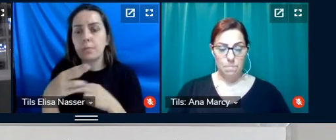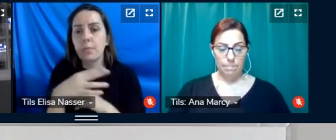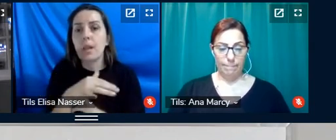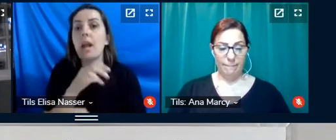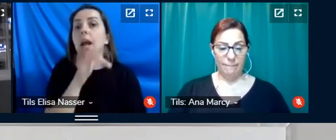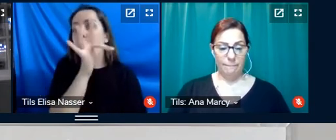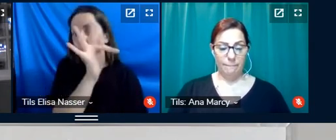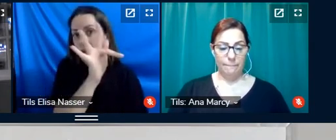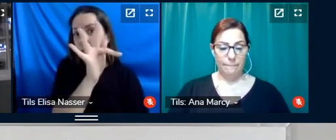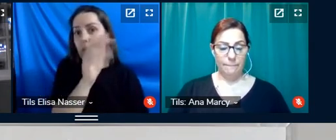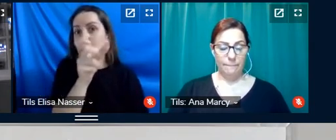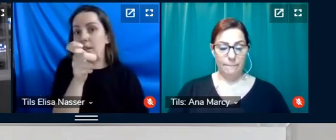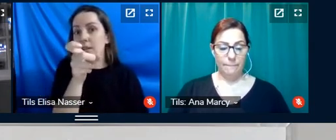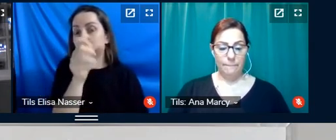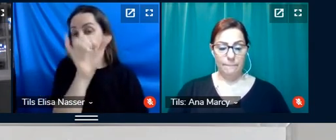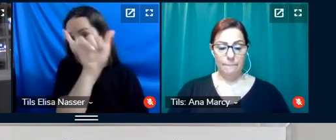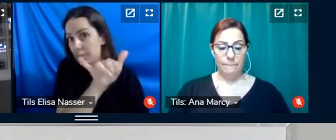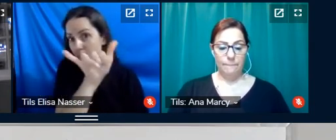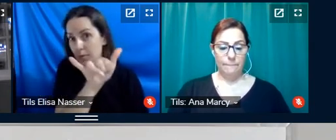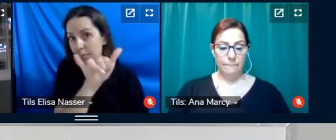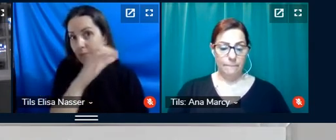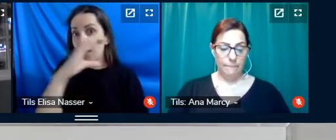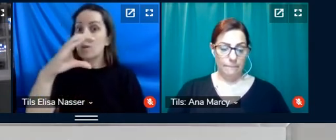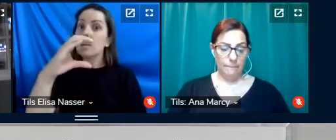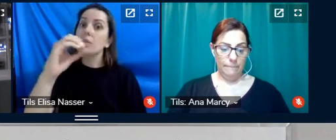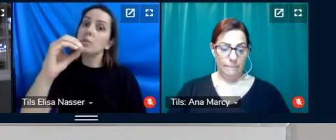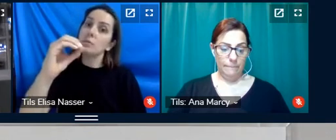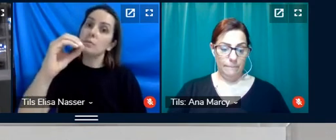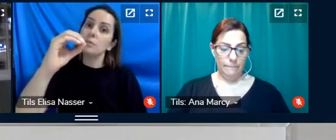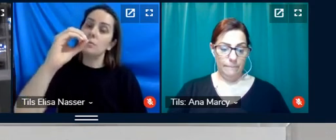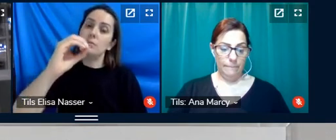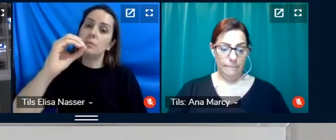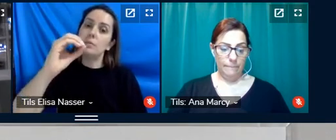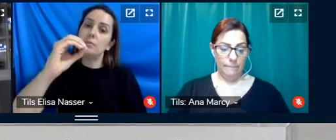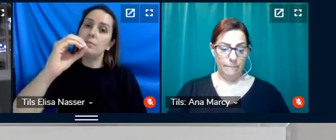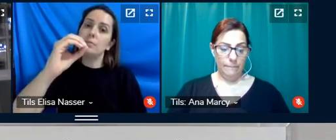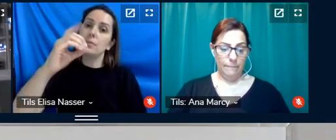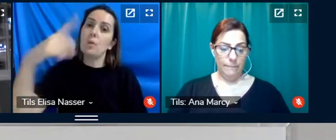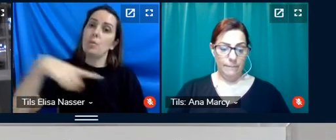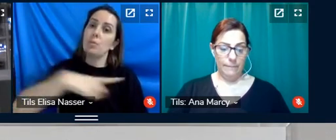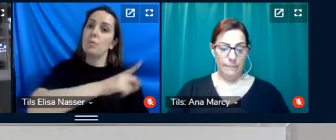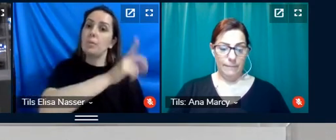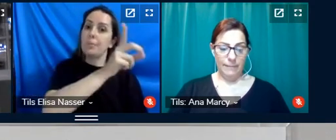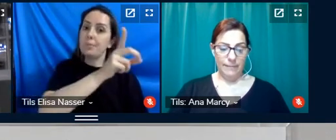é o cateto oposto, porque ele está do outro lado.